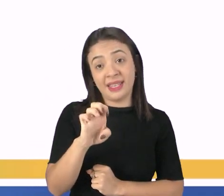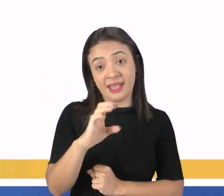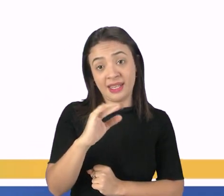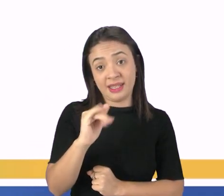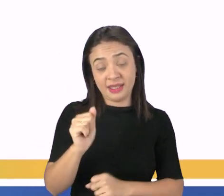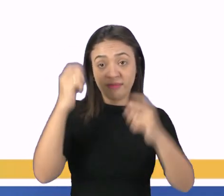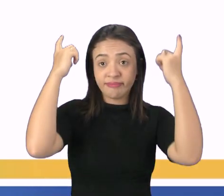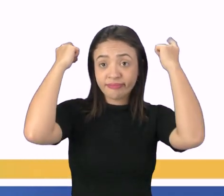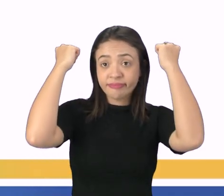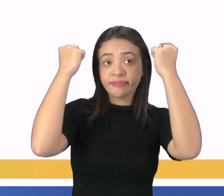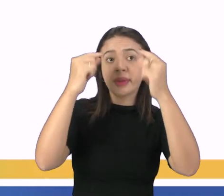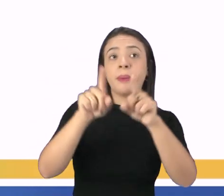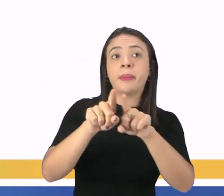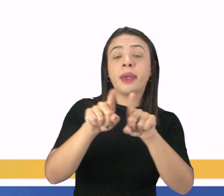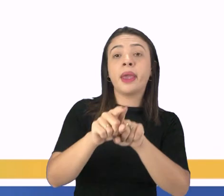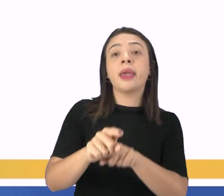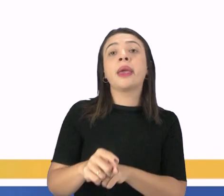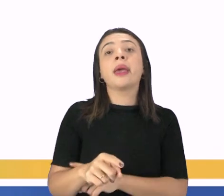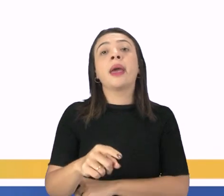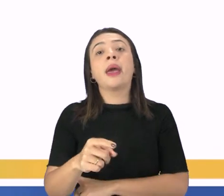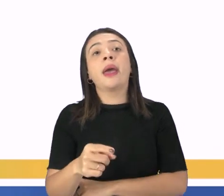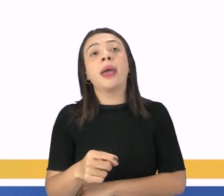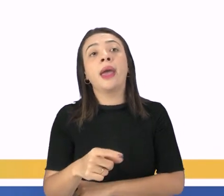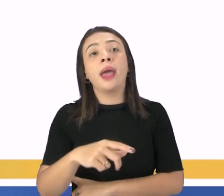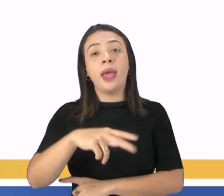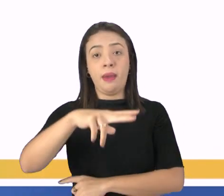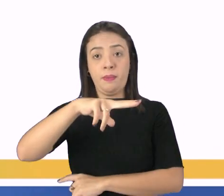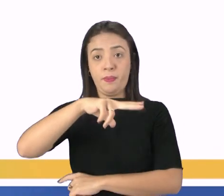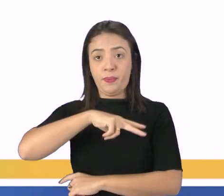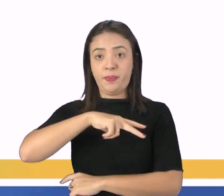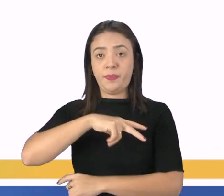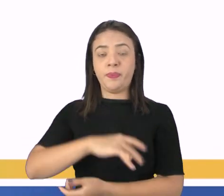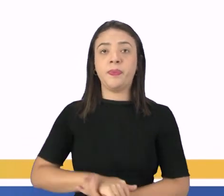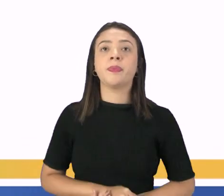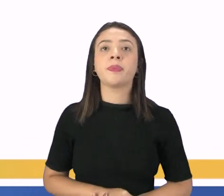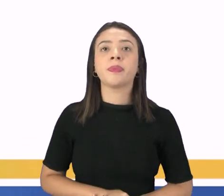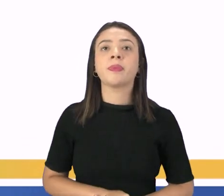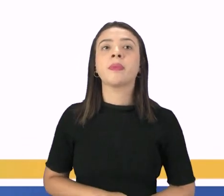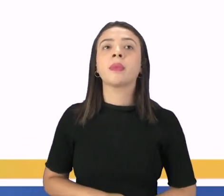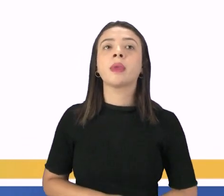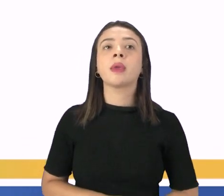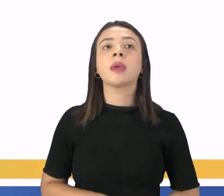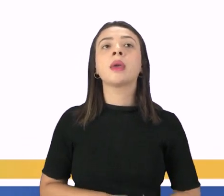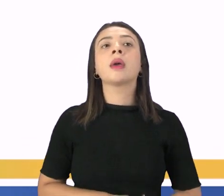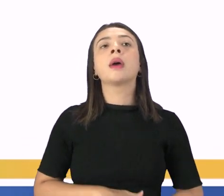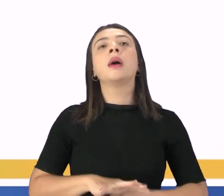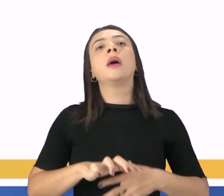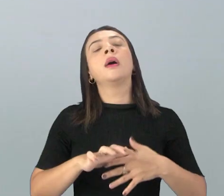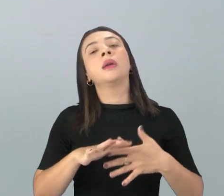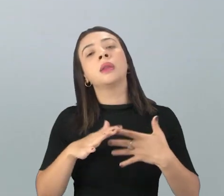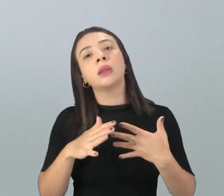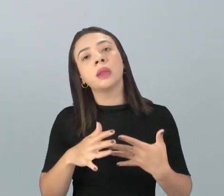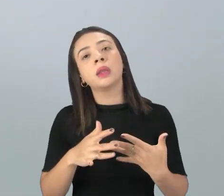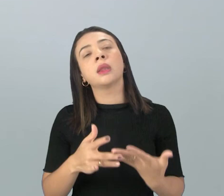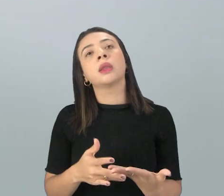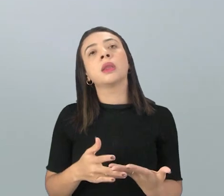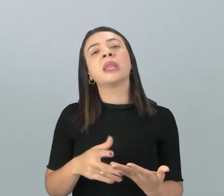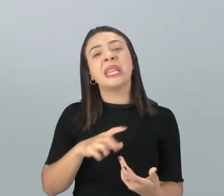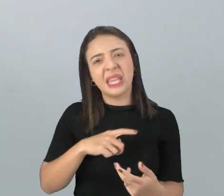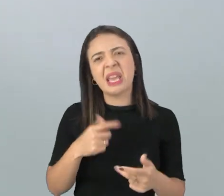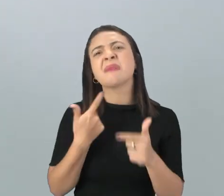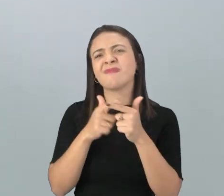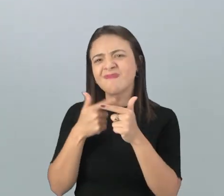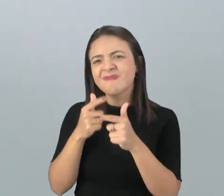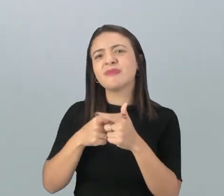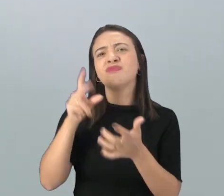se você tem observado as matérias jornalísticas, geralmente esses países têm apresentado sérios problemas